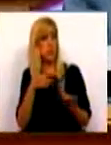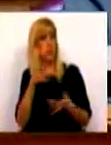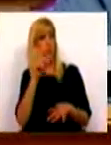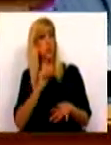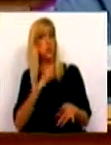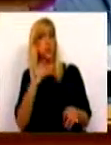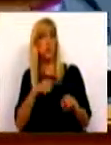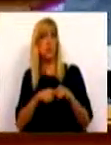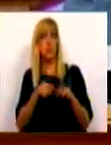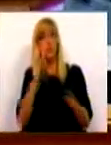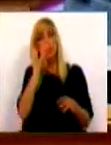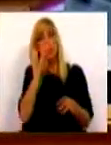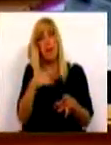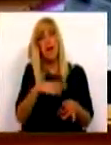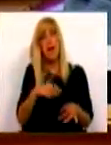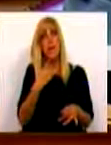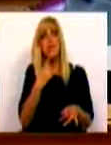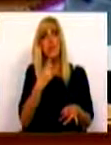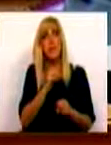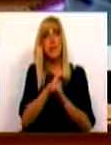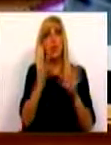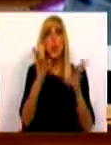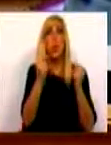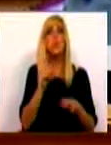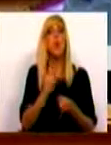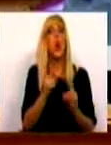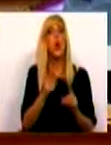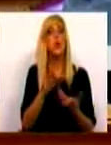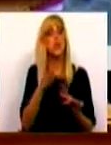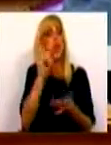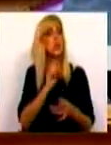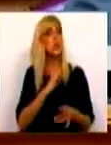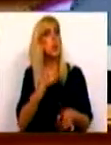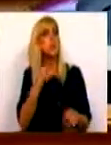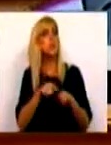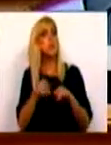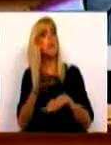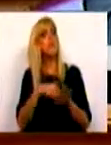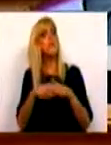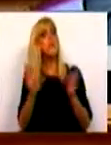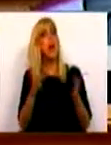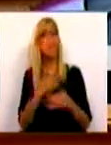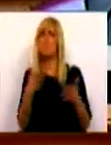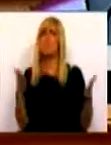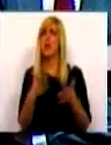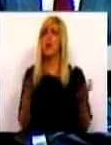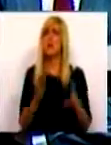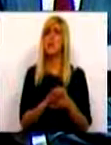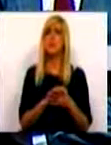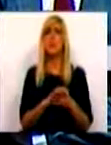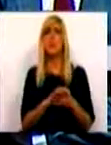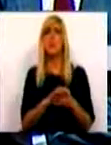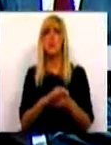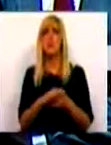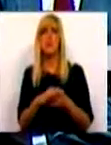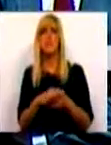quiser entender o que são as contas. A Senhora Deputada faz uma grande digressão em relação